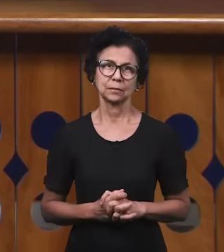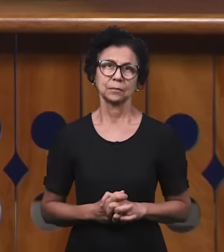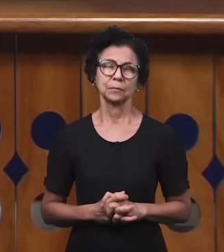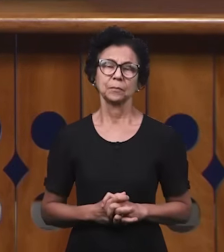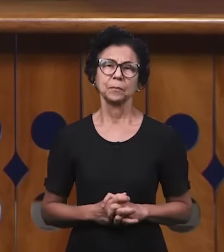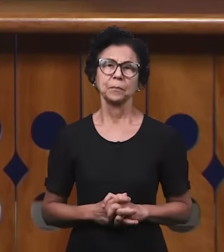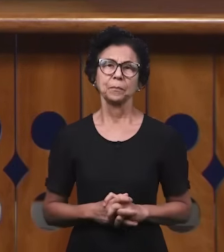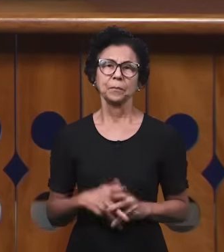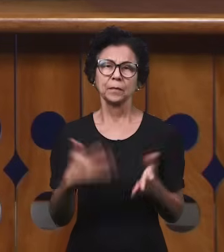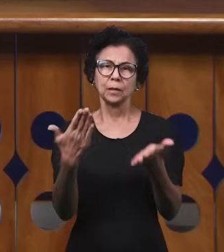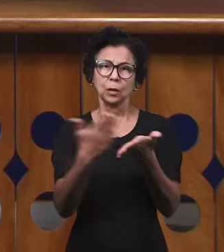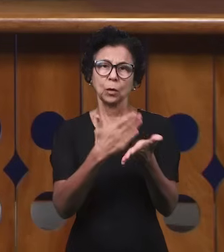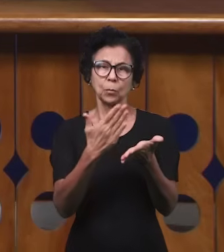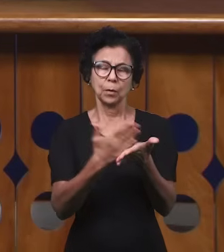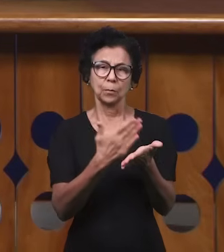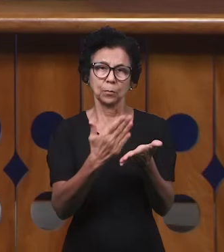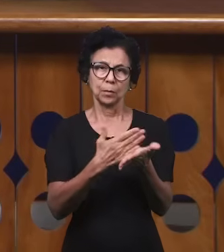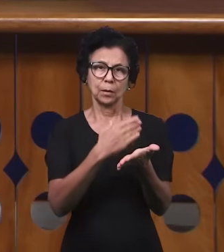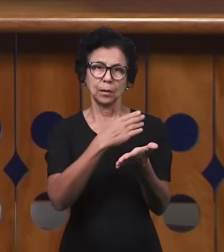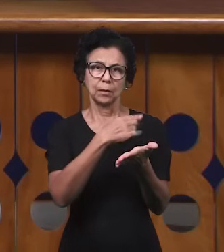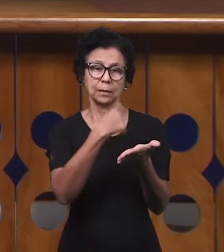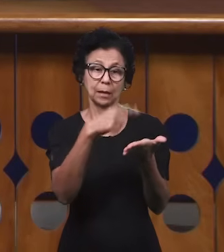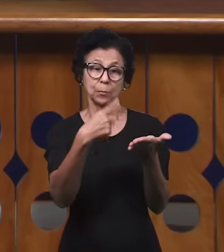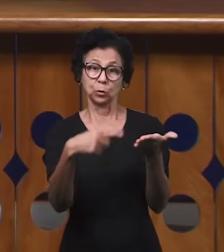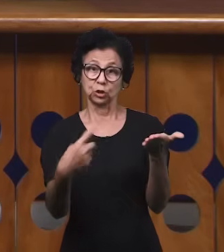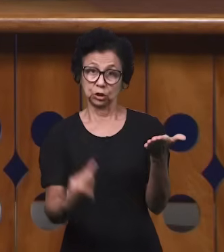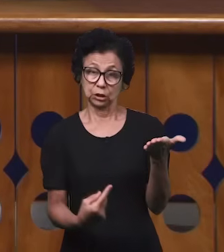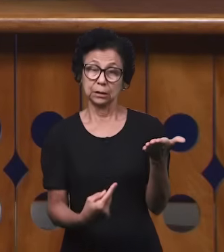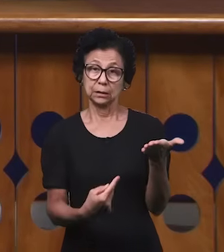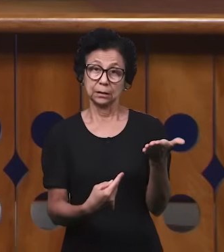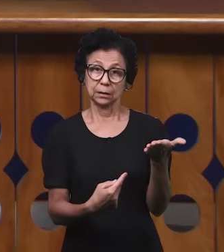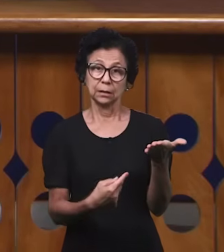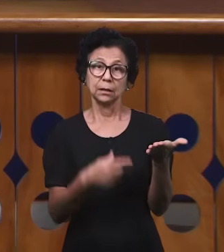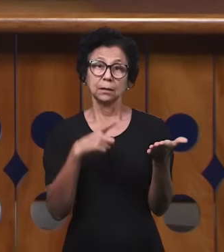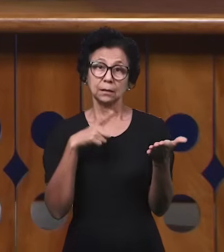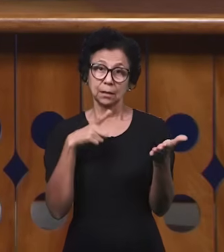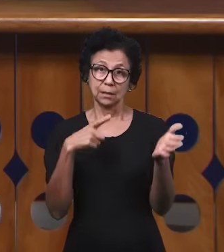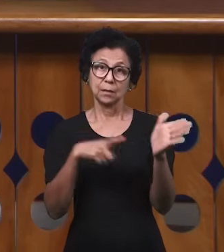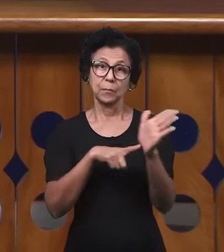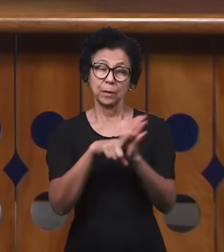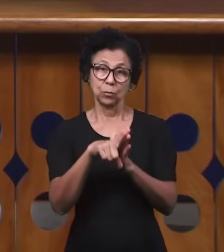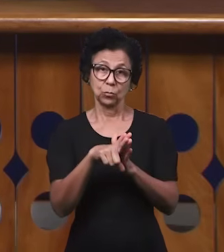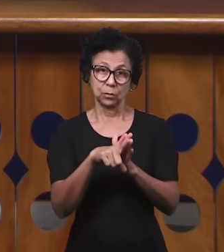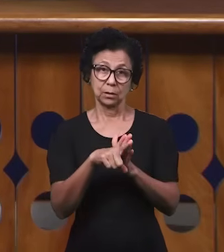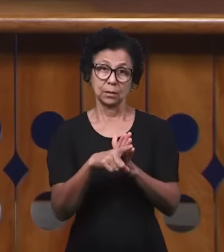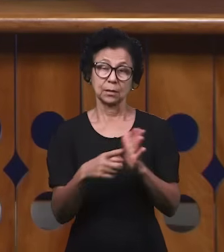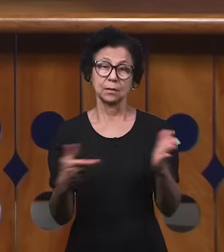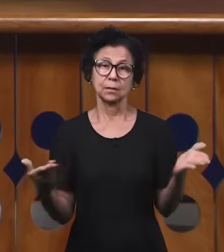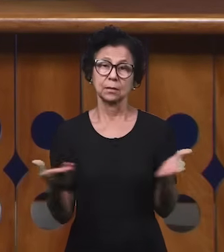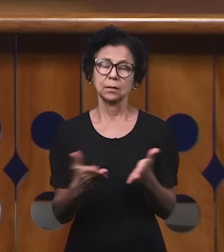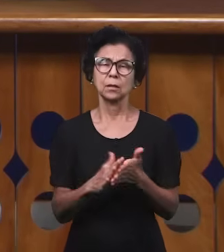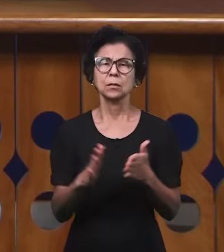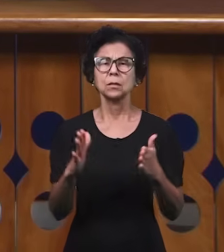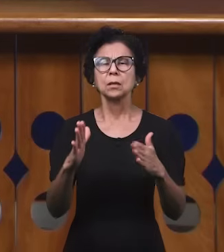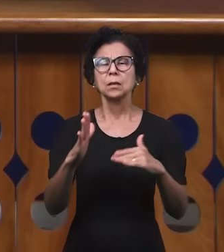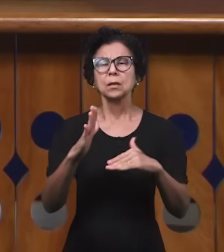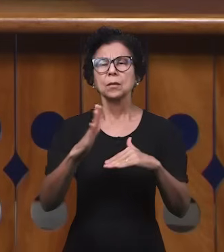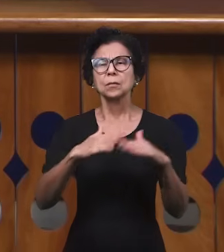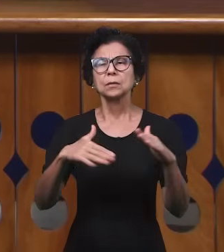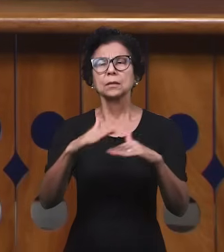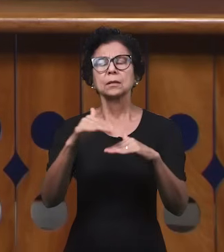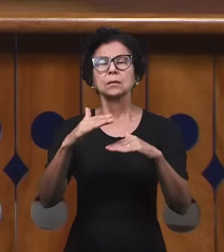disponibilizada, pode procurar o professor de jovem que tem lá essas perguntas. Quais os seus principais talentos? Você precisa